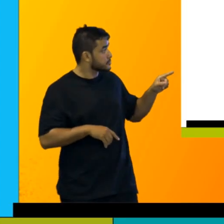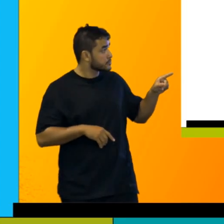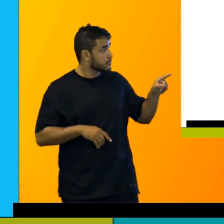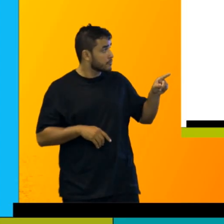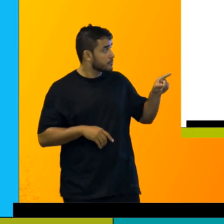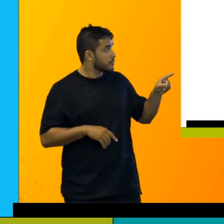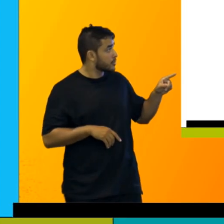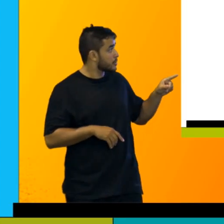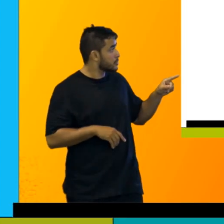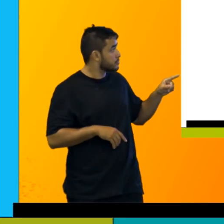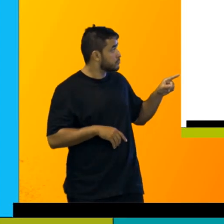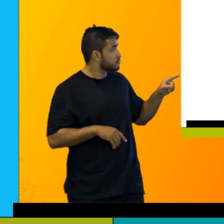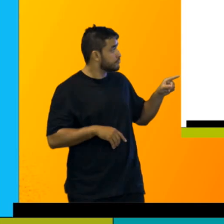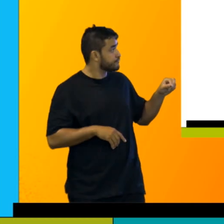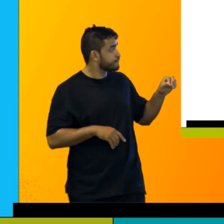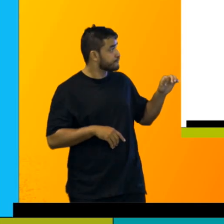chão,